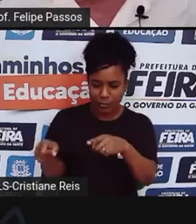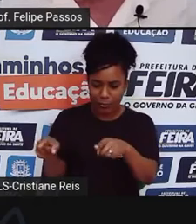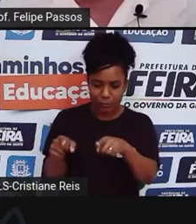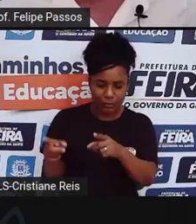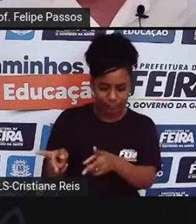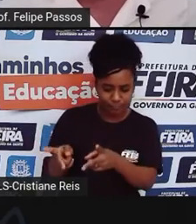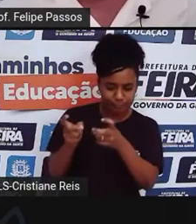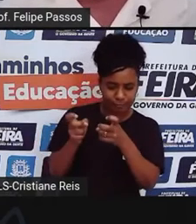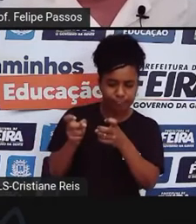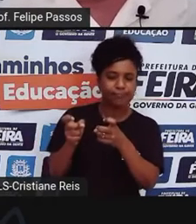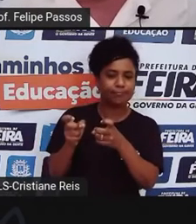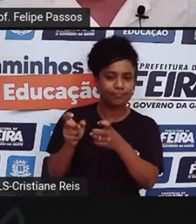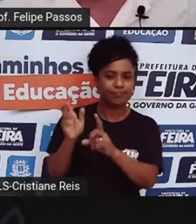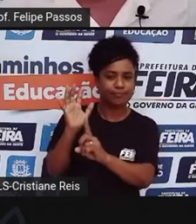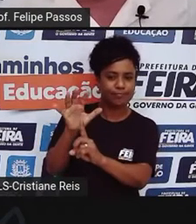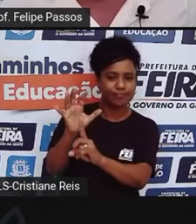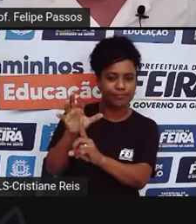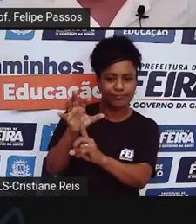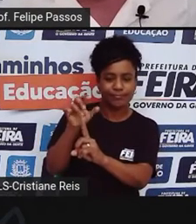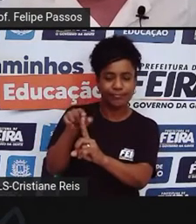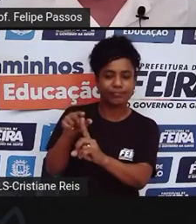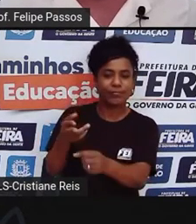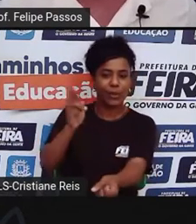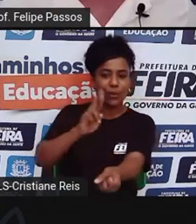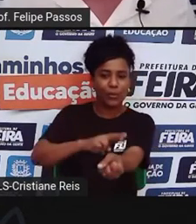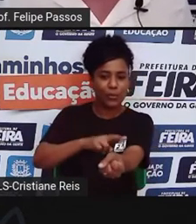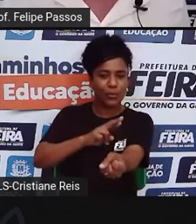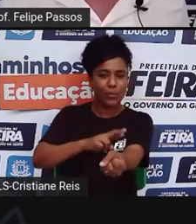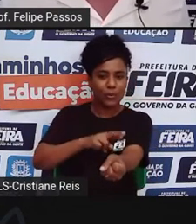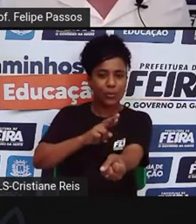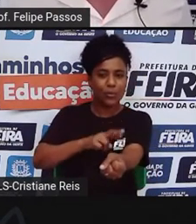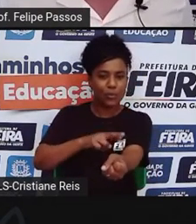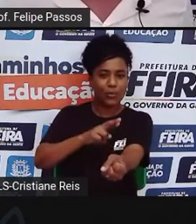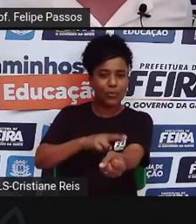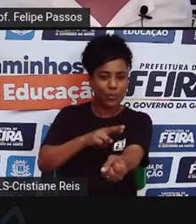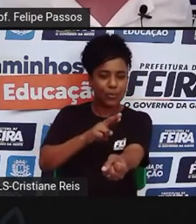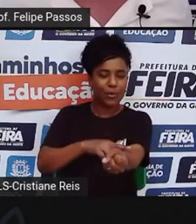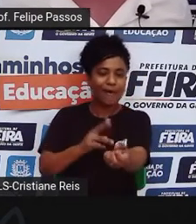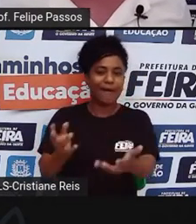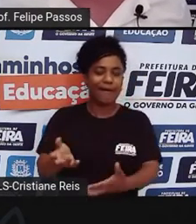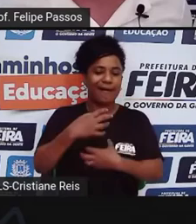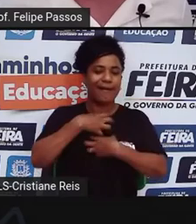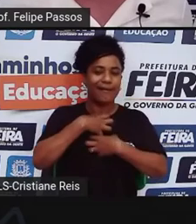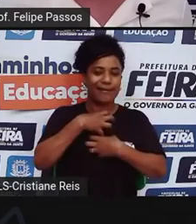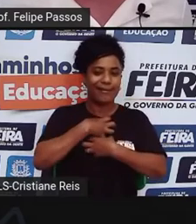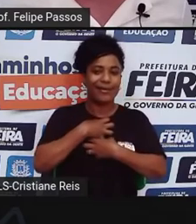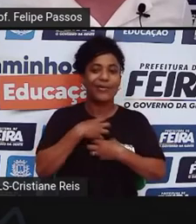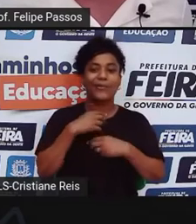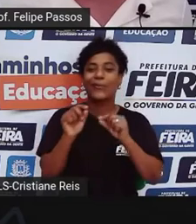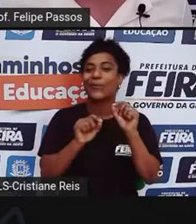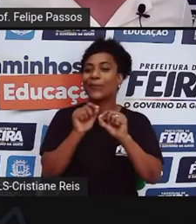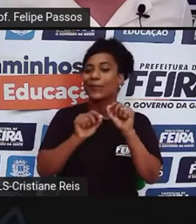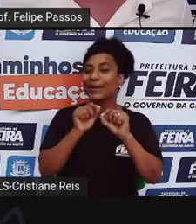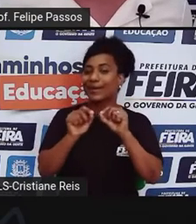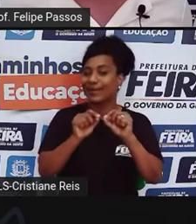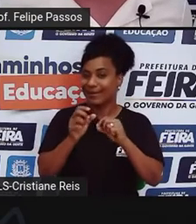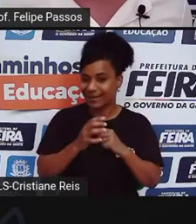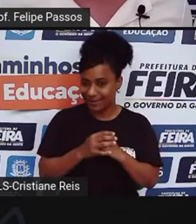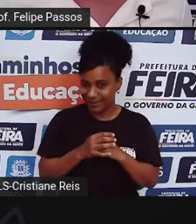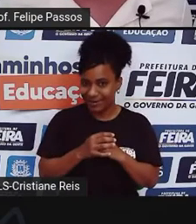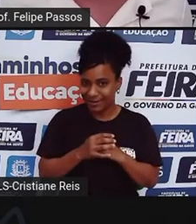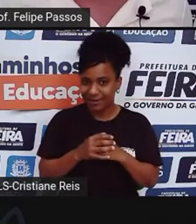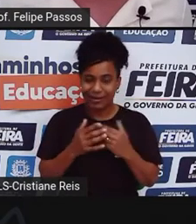e saber qual som, qual música, qual linha vai seguir. Porque às vezes a gente, como musicoterapeuta, pode